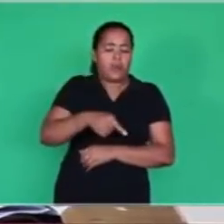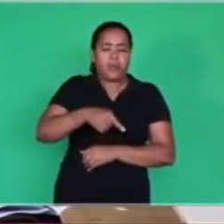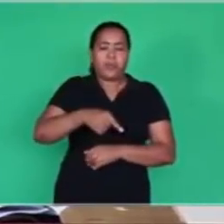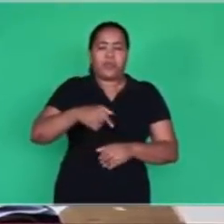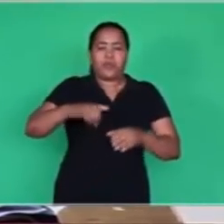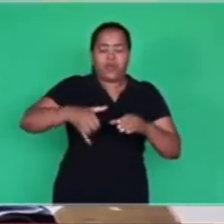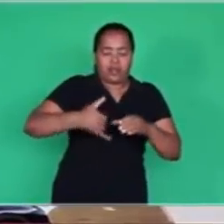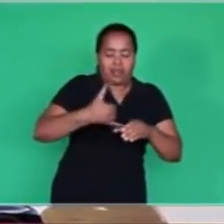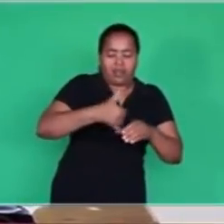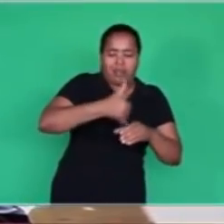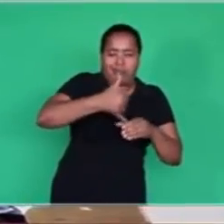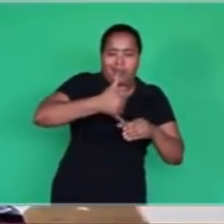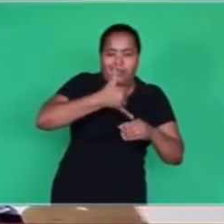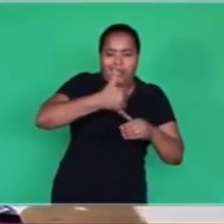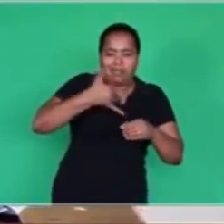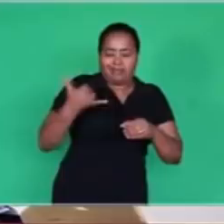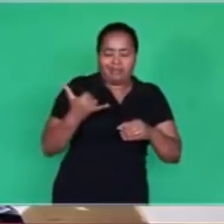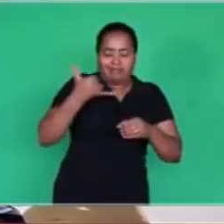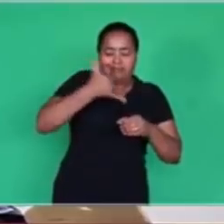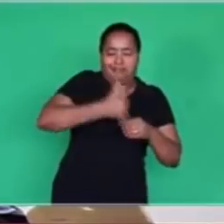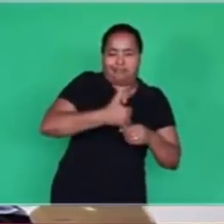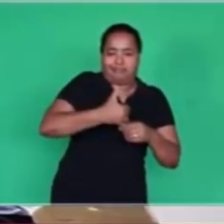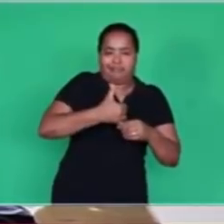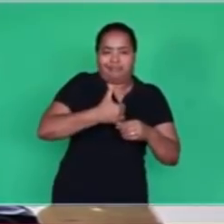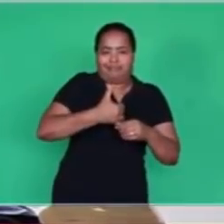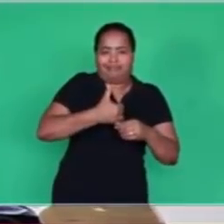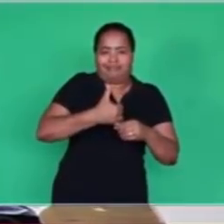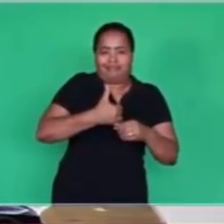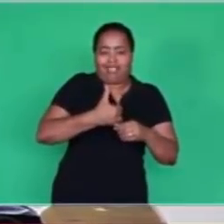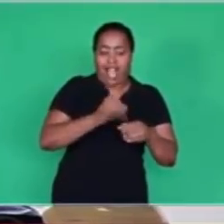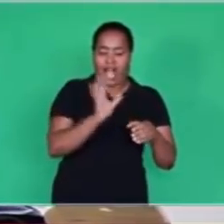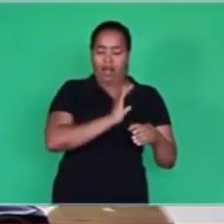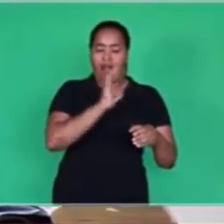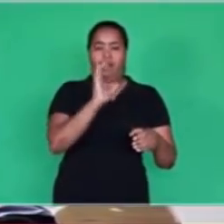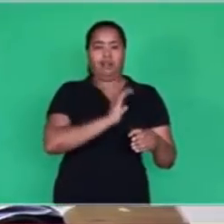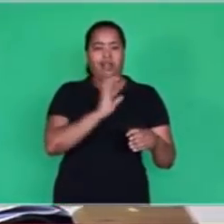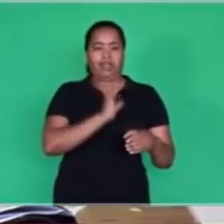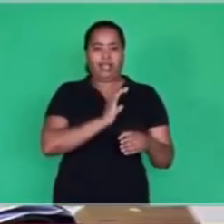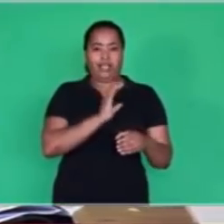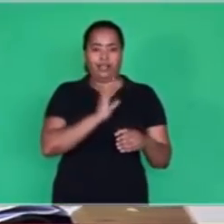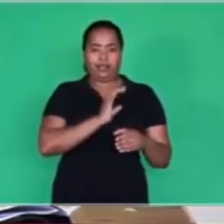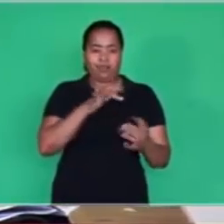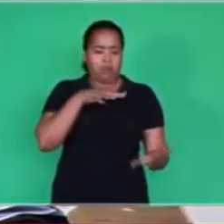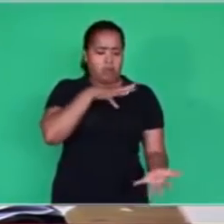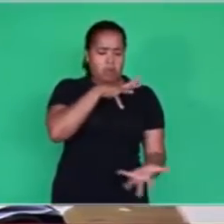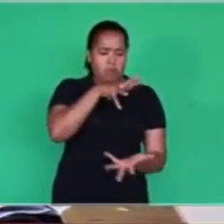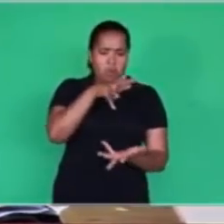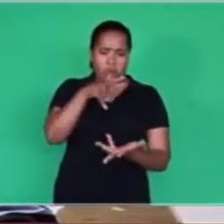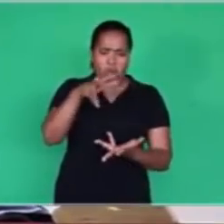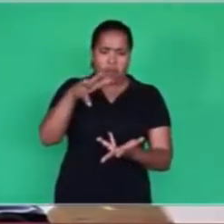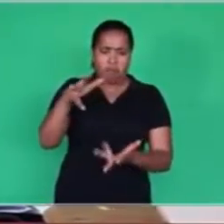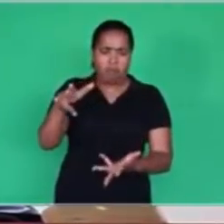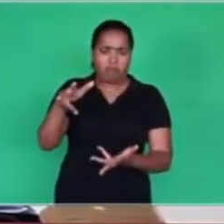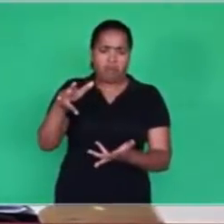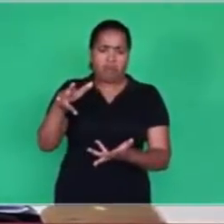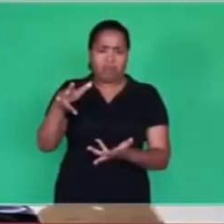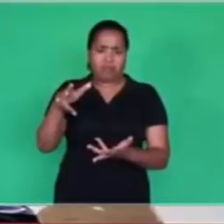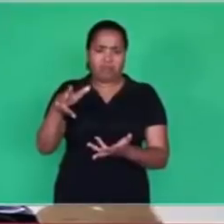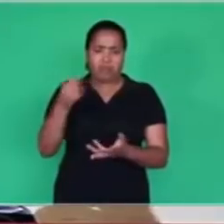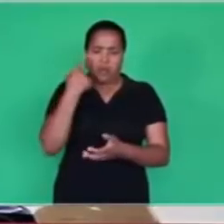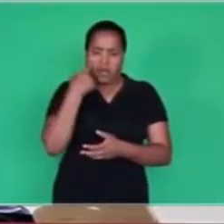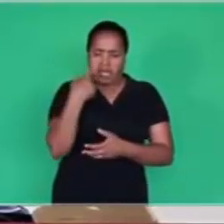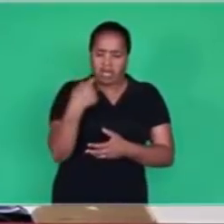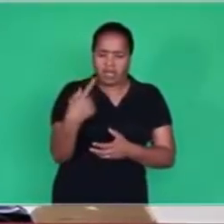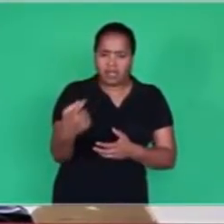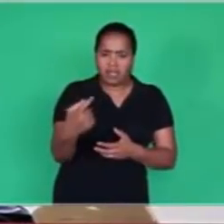O outro lado é que tem riquezas. Então, não vai interessar o mundo em choque nessa área aqui a favor